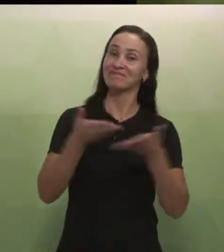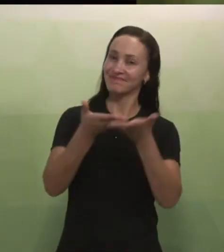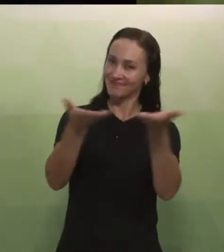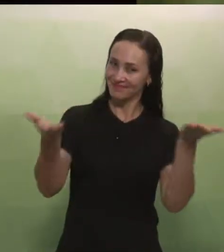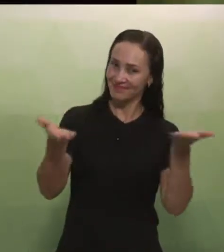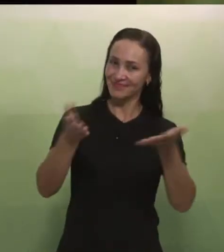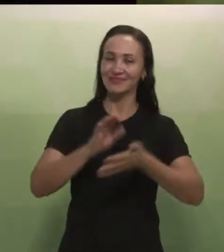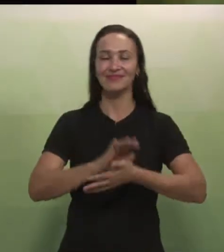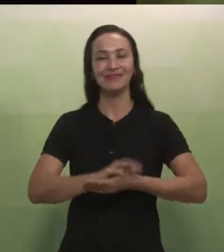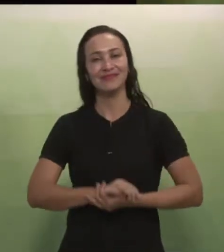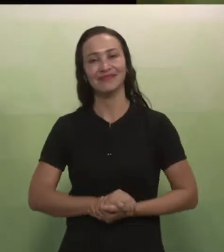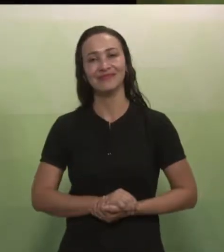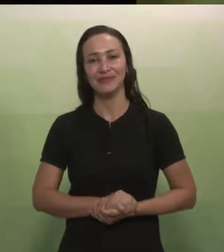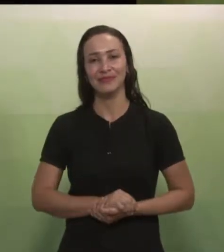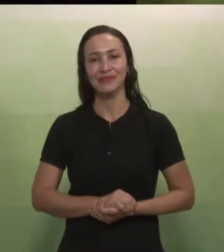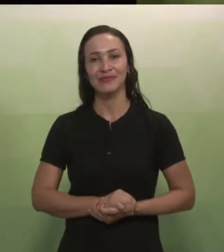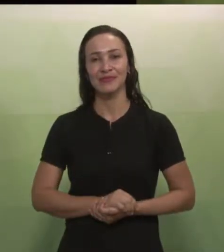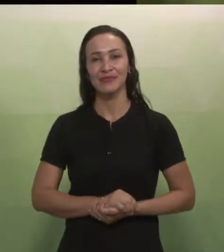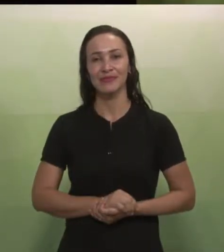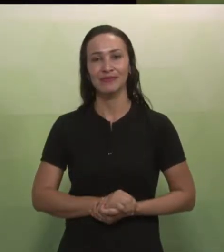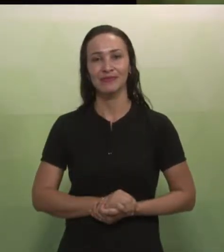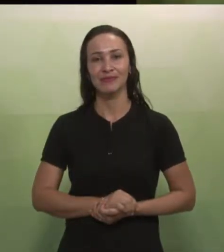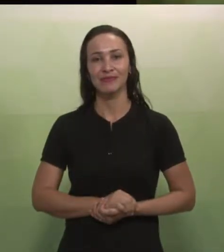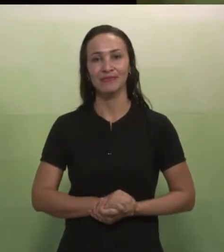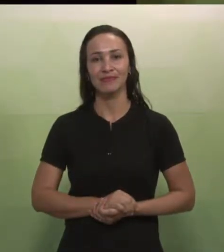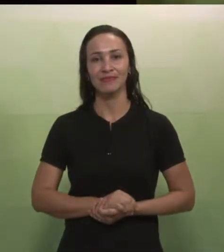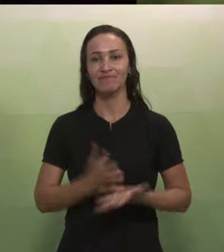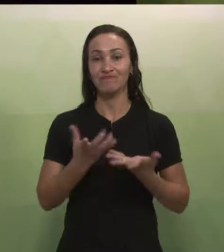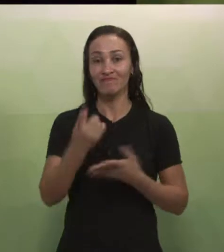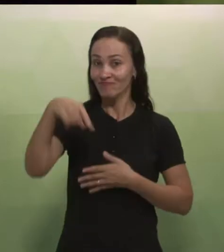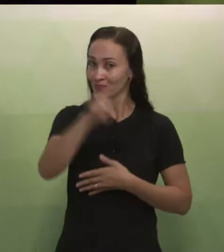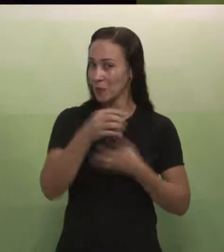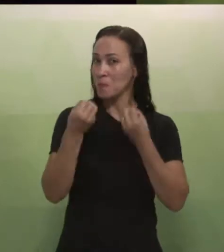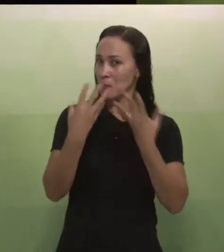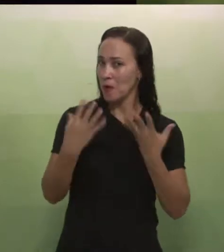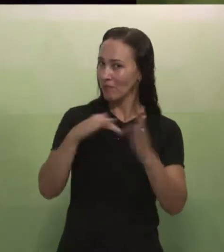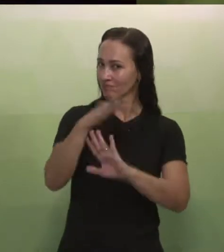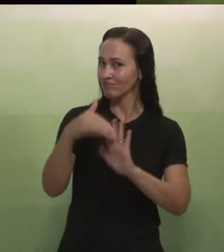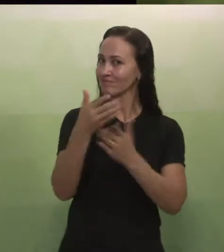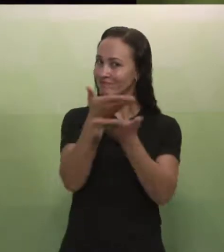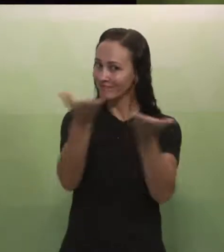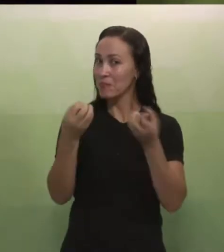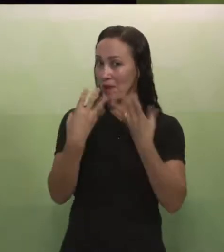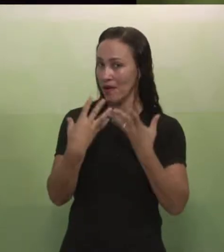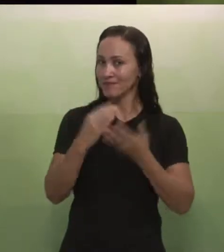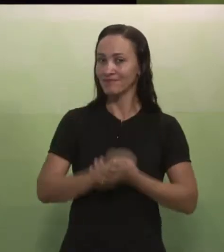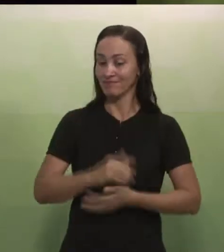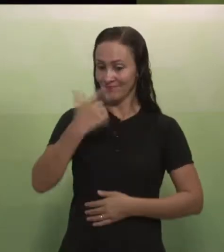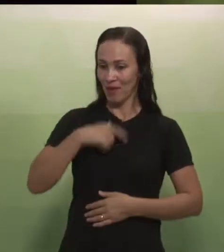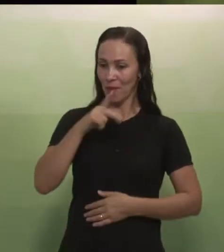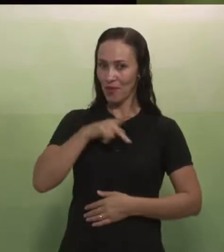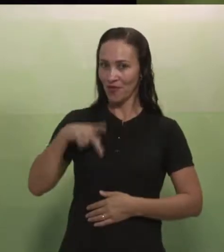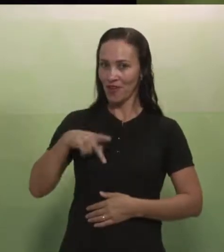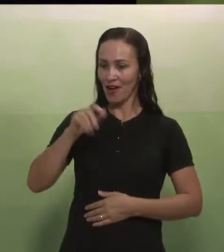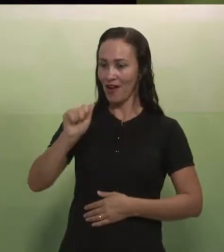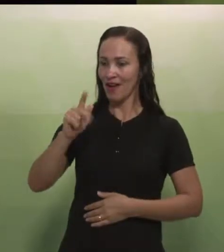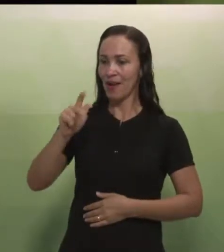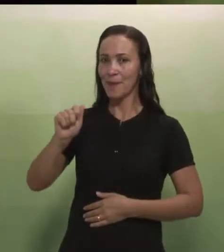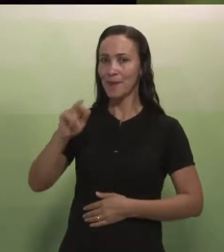Olá, pessoal. Espero que todos estejam bem. Eu sou a professora